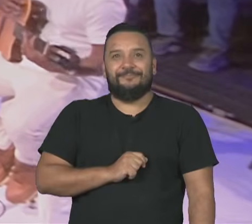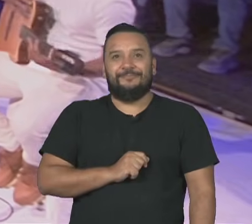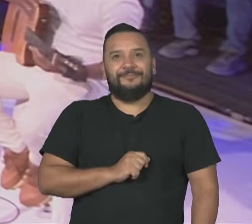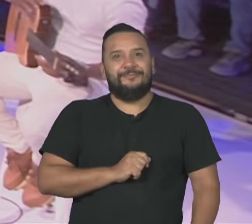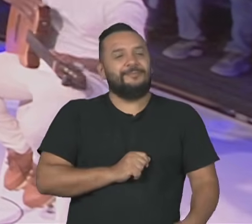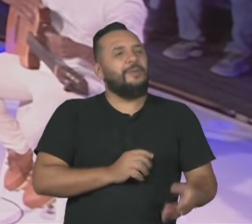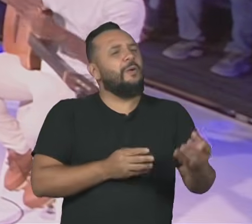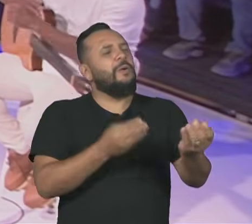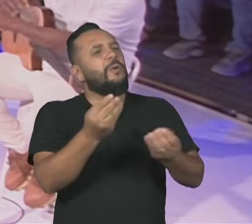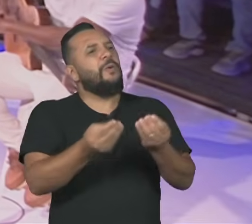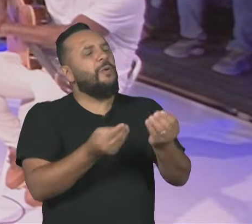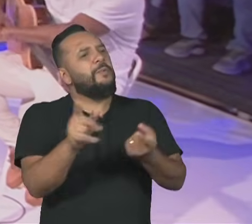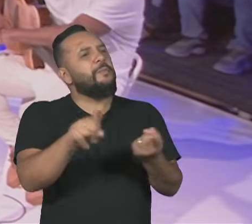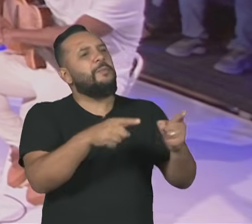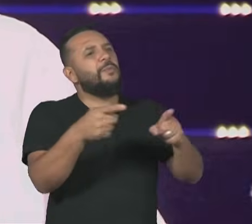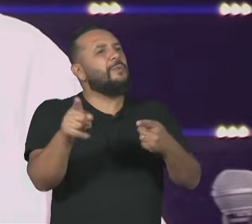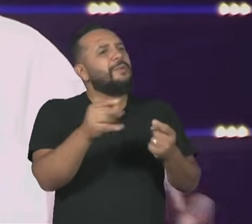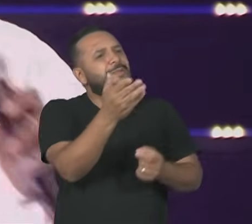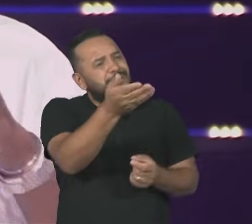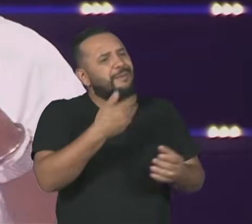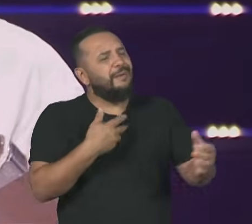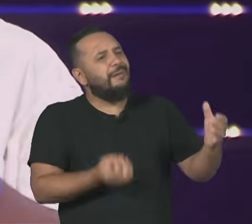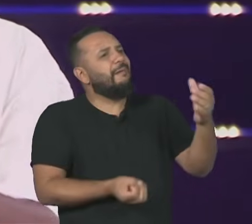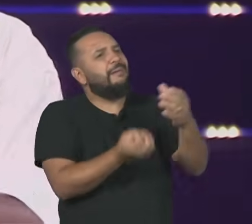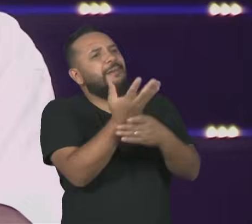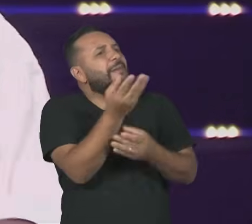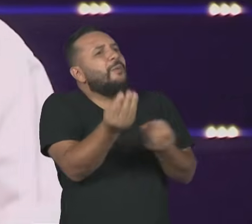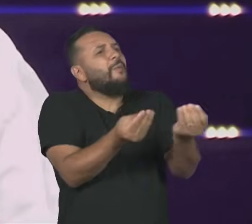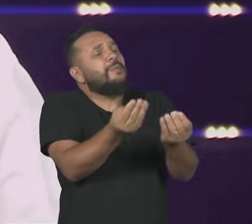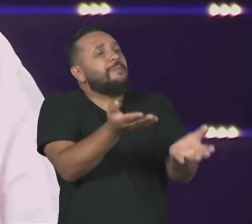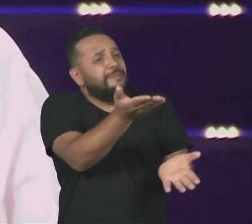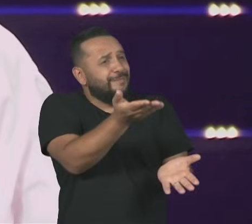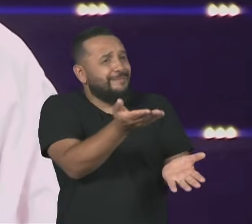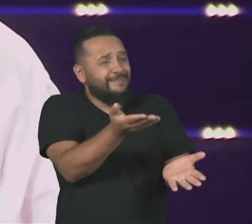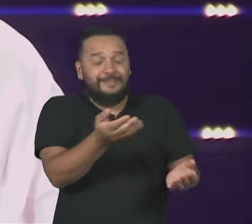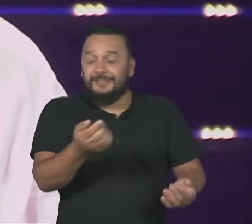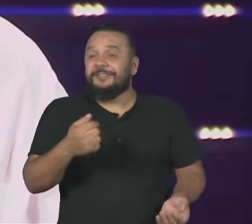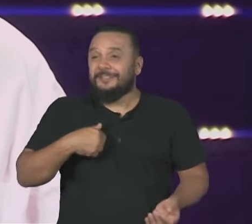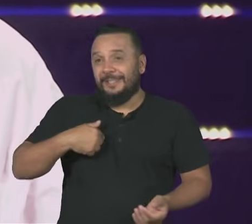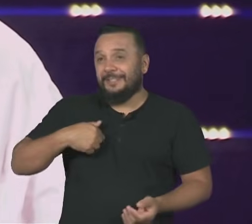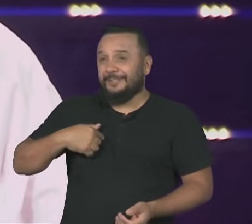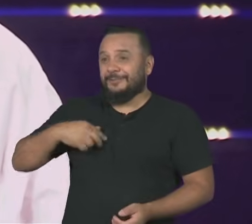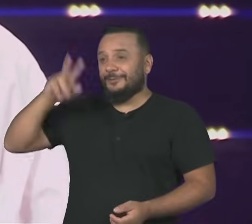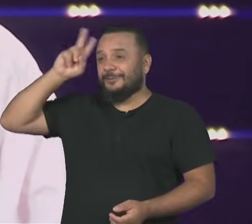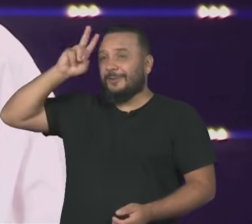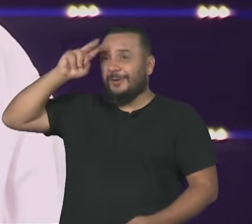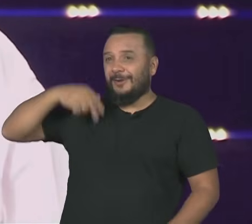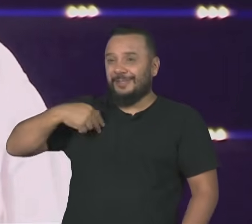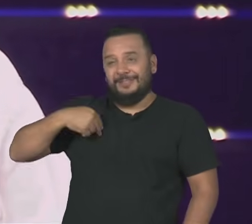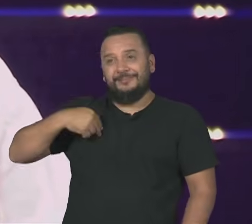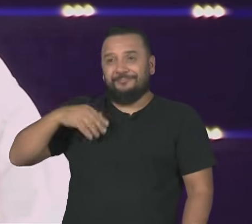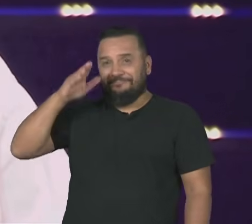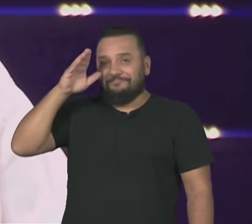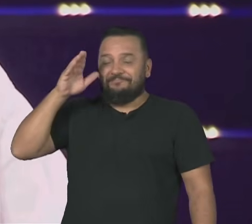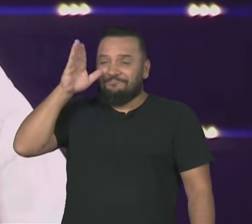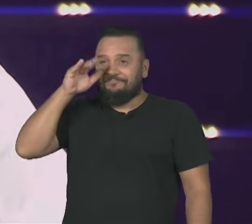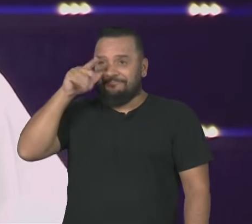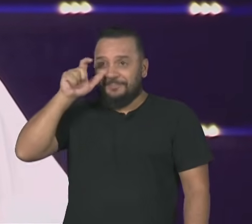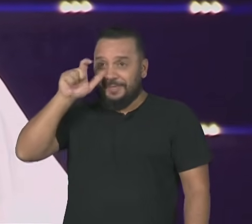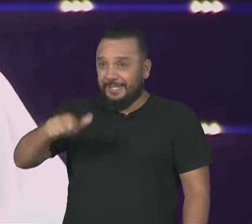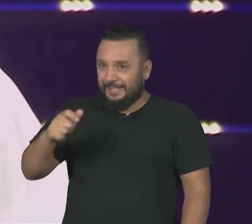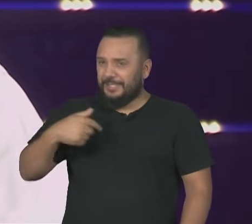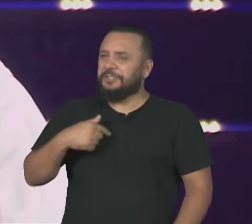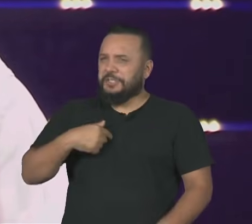Como é que nasce uma música dessa, Feijão? Essa tem uma história curiosa, cara. Essa música a gente foi gravar, eu